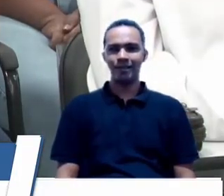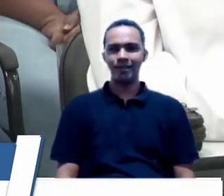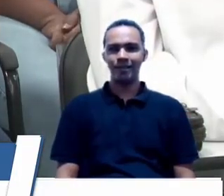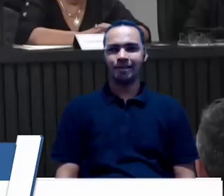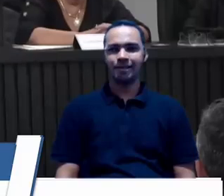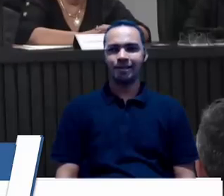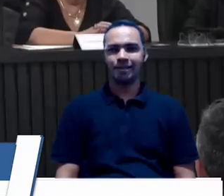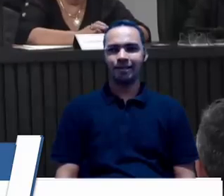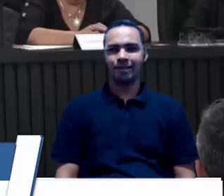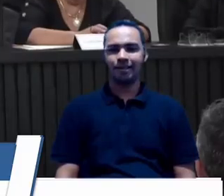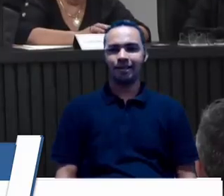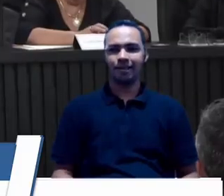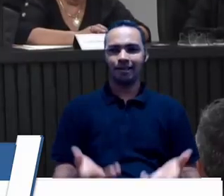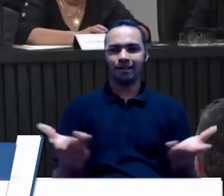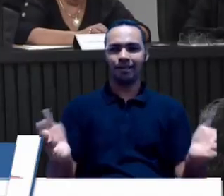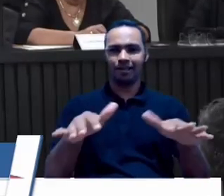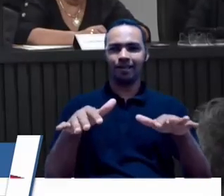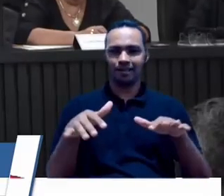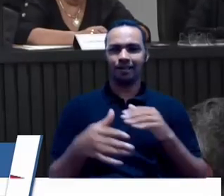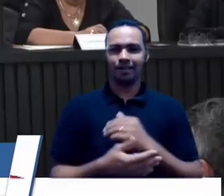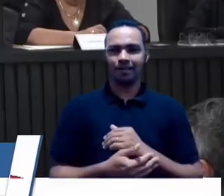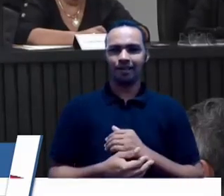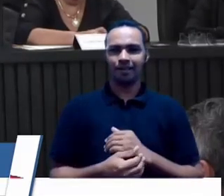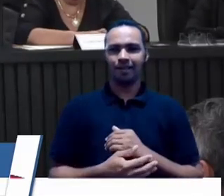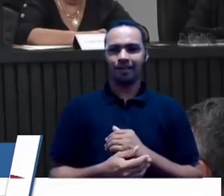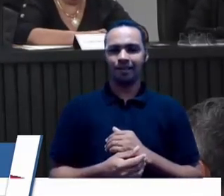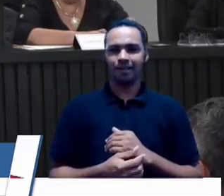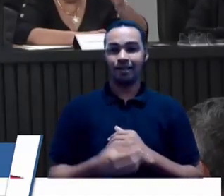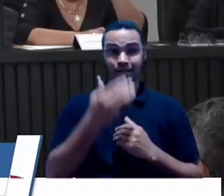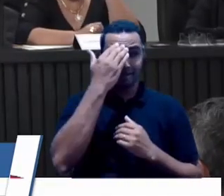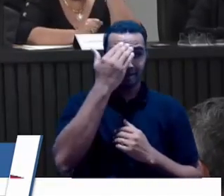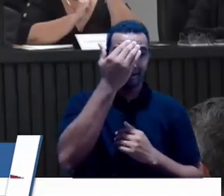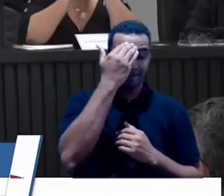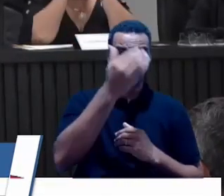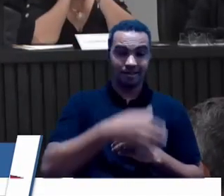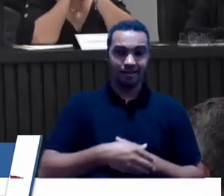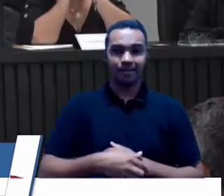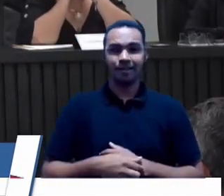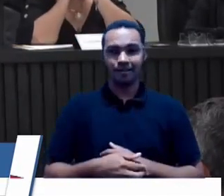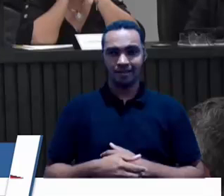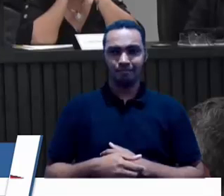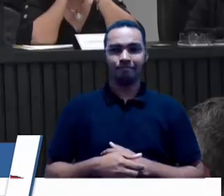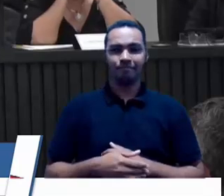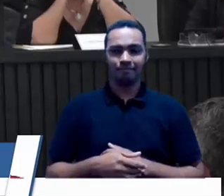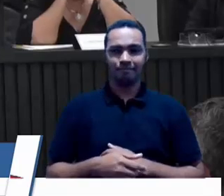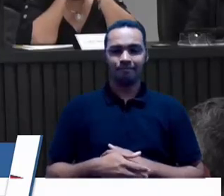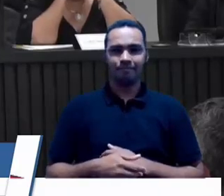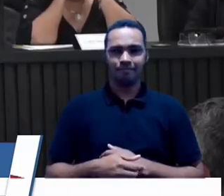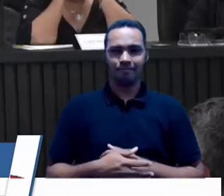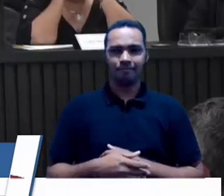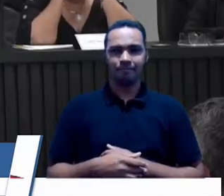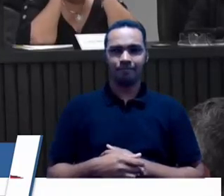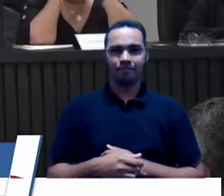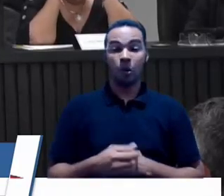Continua com a palavra o plenário. Doutor, muito obrigado. Mais uma vez. E o Poder Legislativo